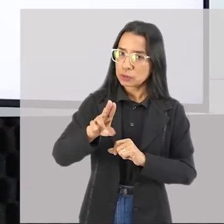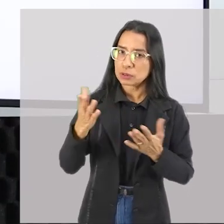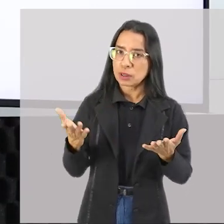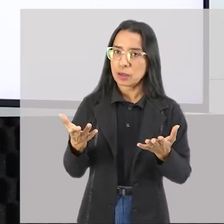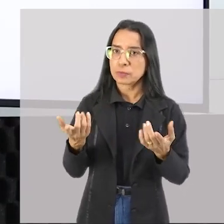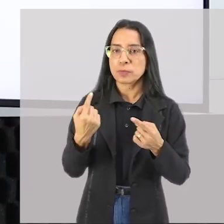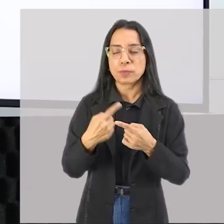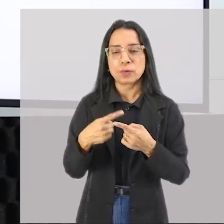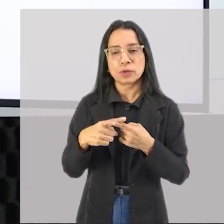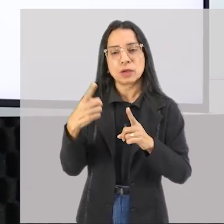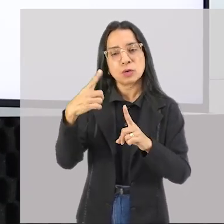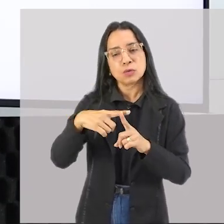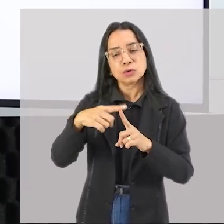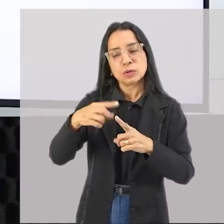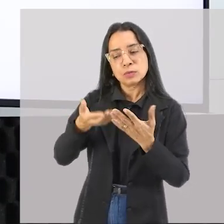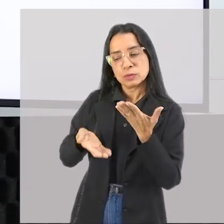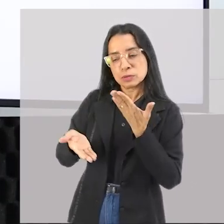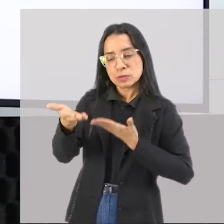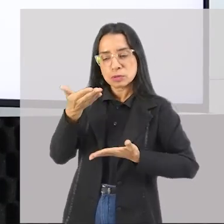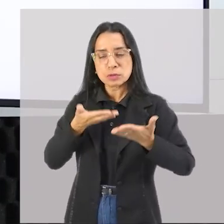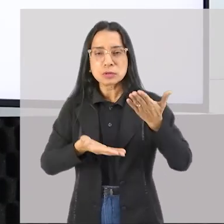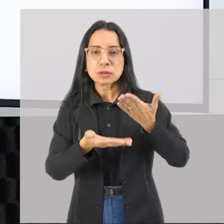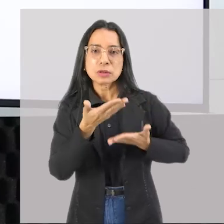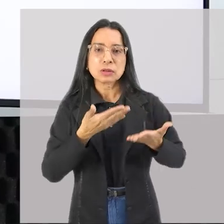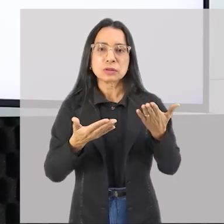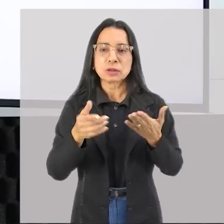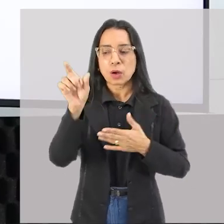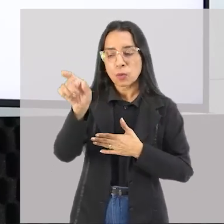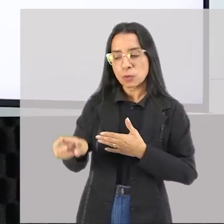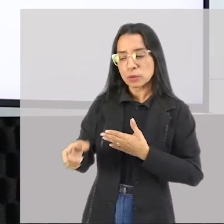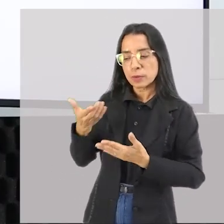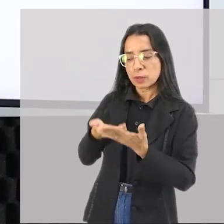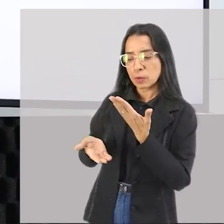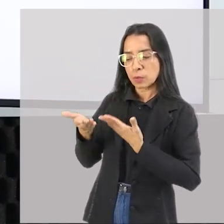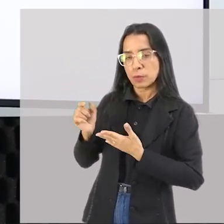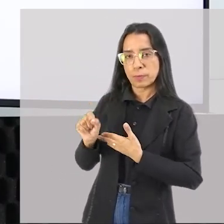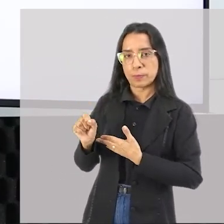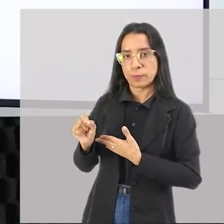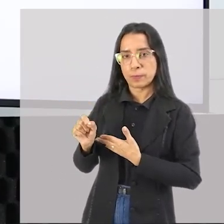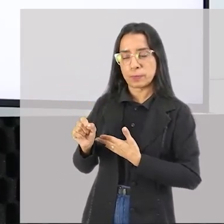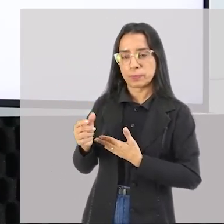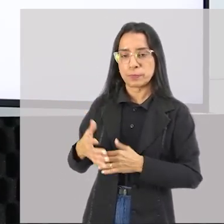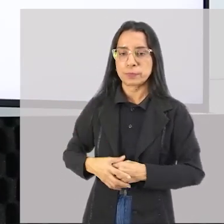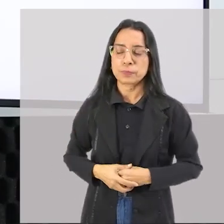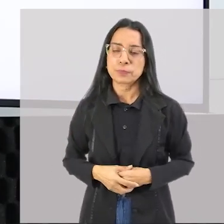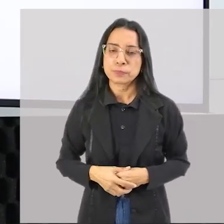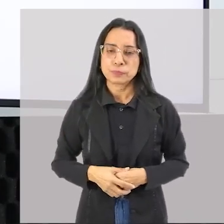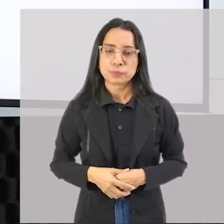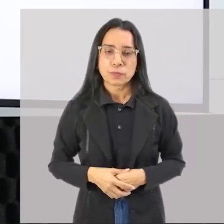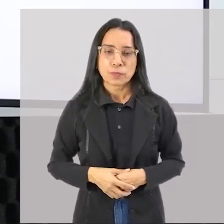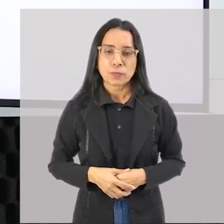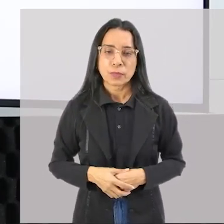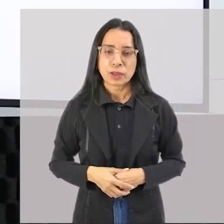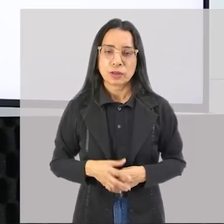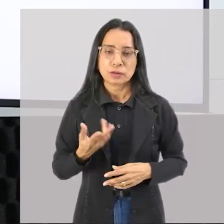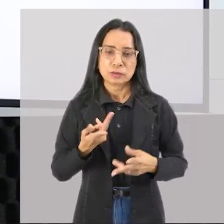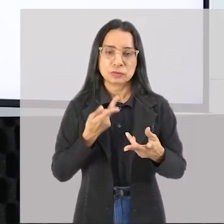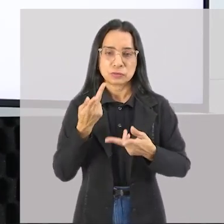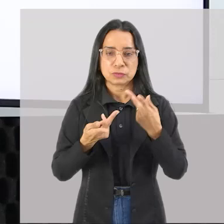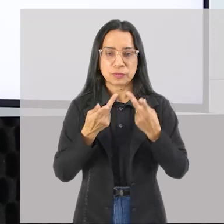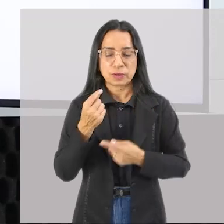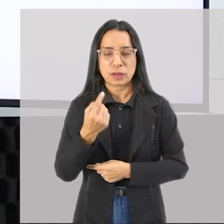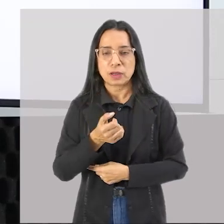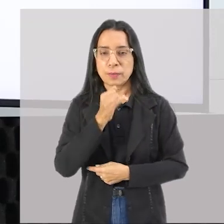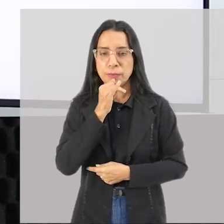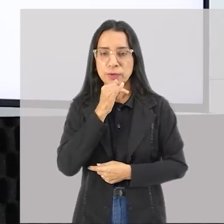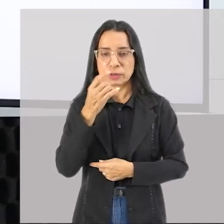virtude do tipo de interação que a gente está estabelecendo com a outra pessoa, com o receptor da comunicação. Quando você diz,